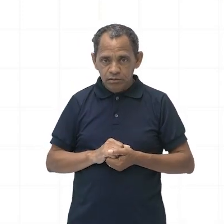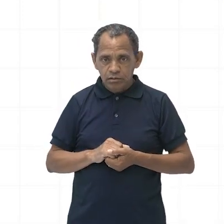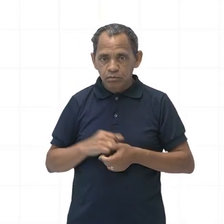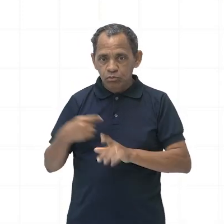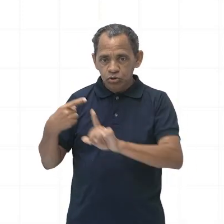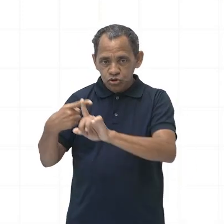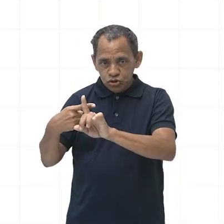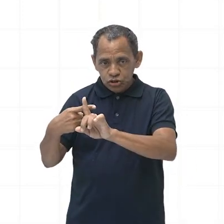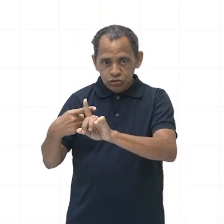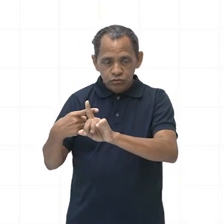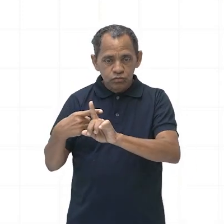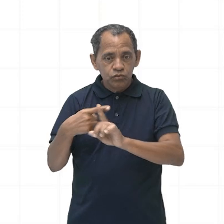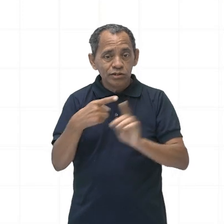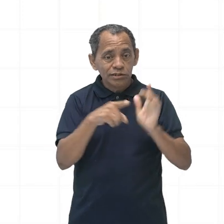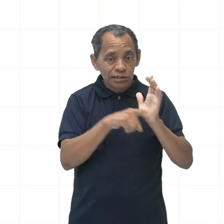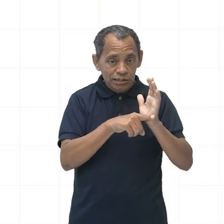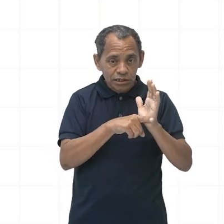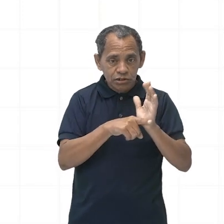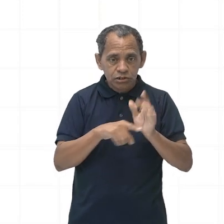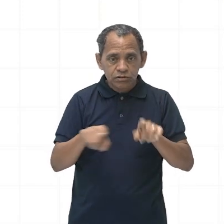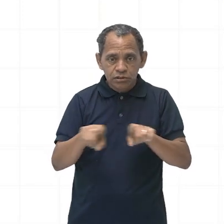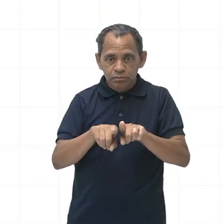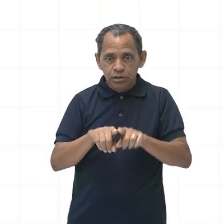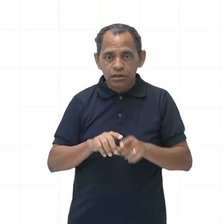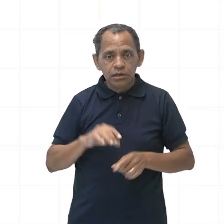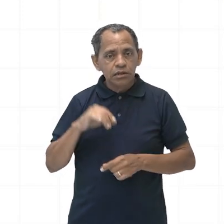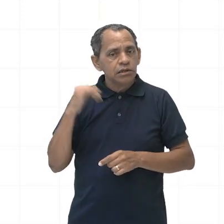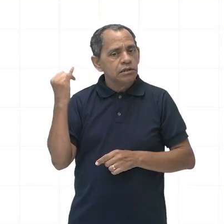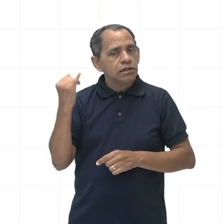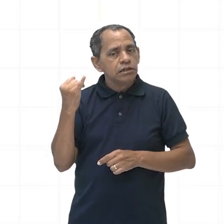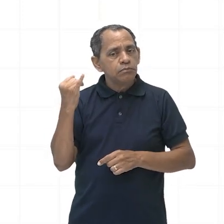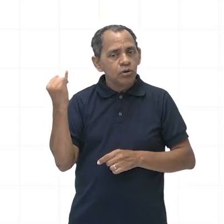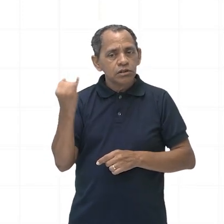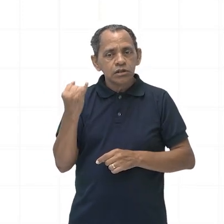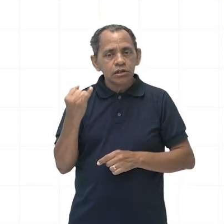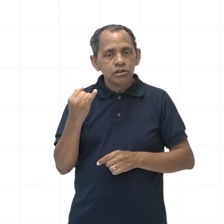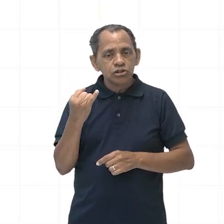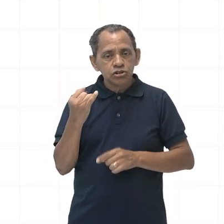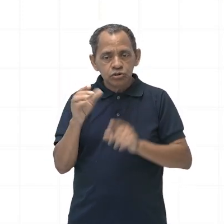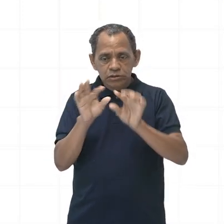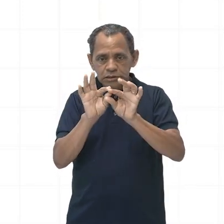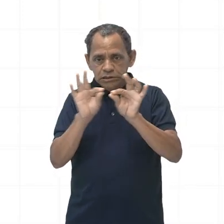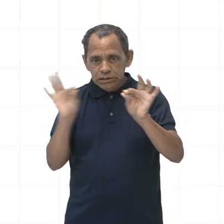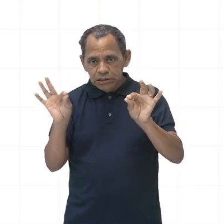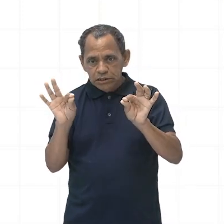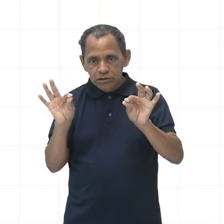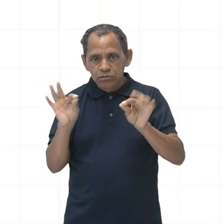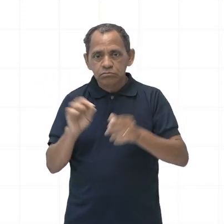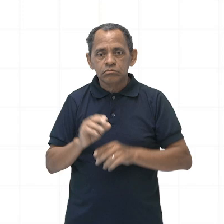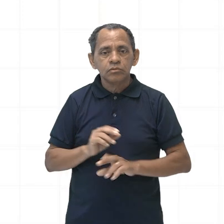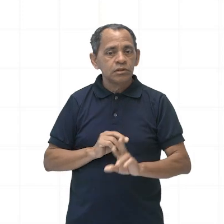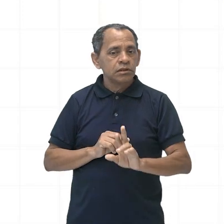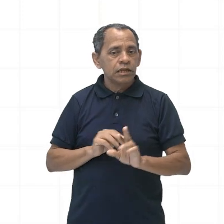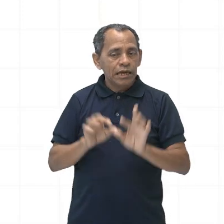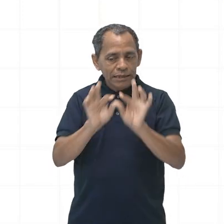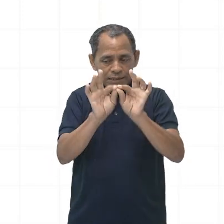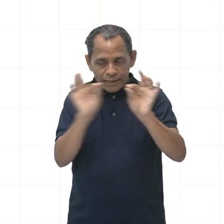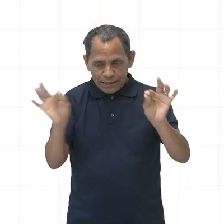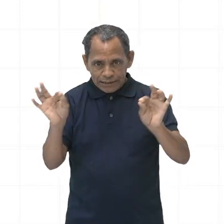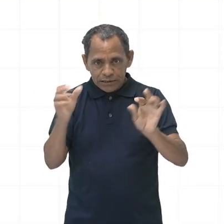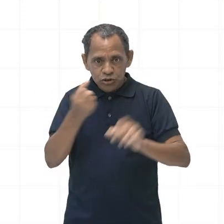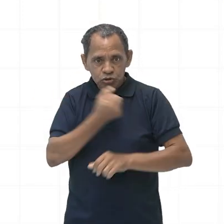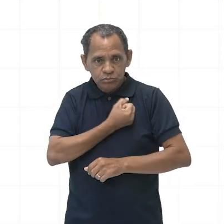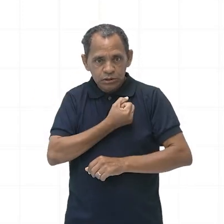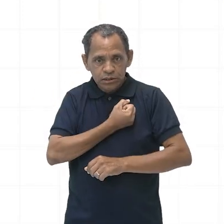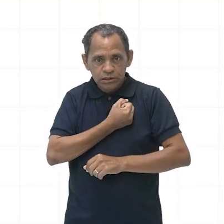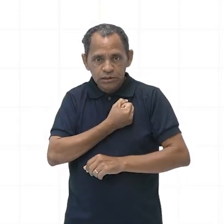muito importante para se trabalhar dentro da reta numérica. Beleza? Então, a reta